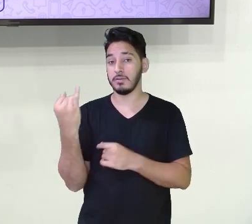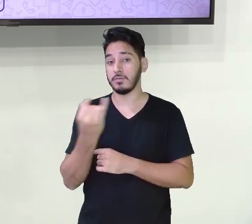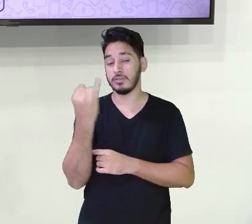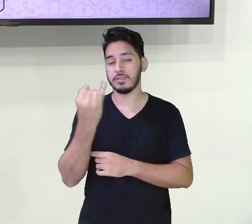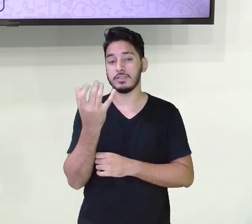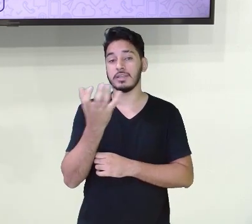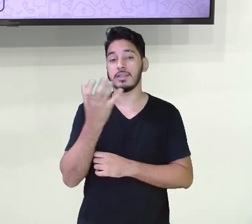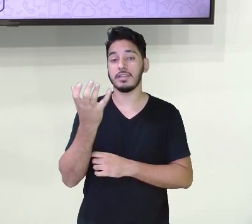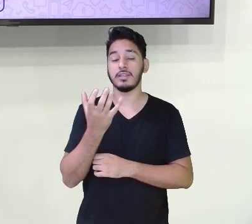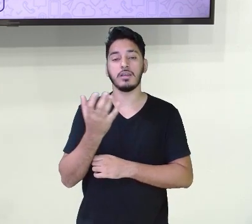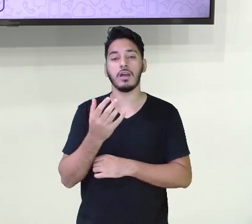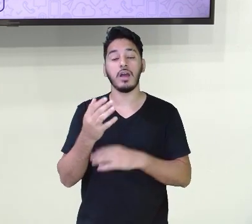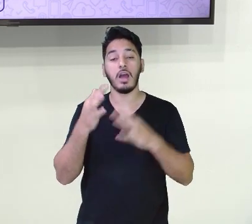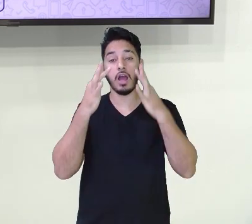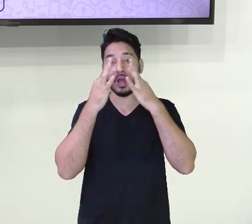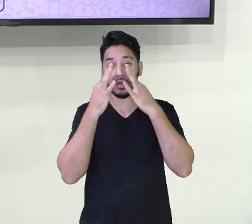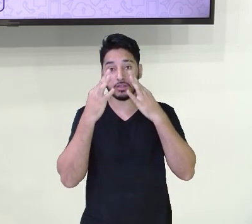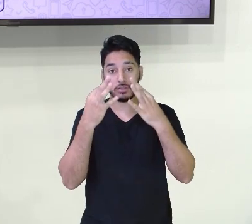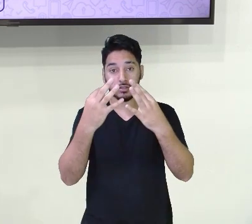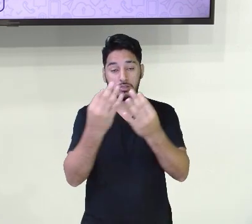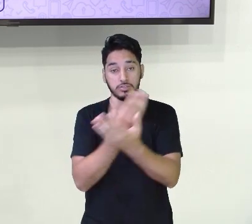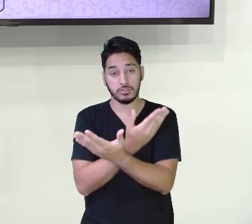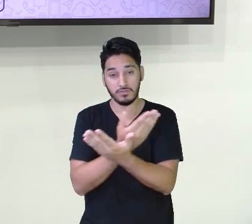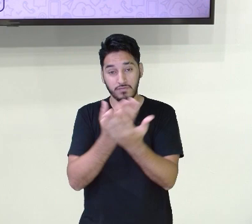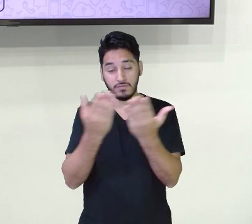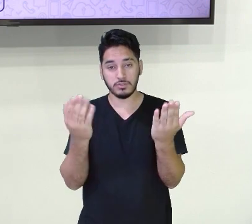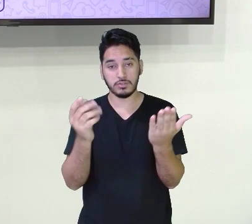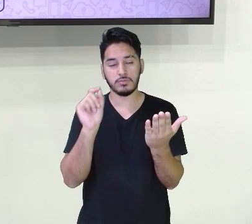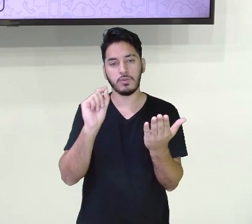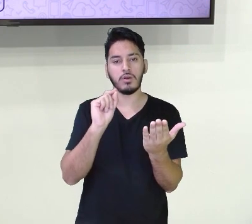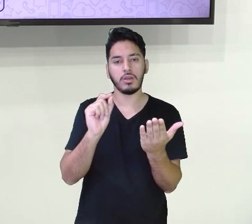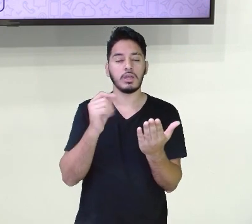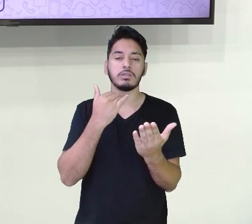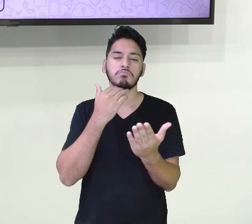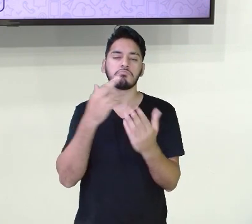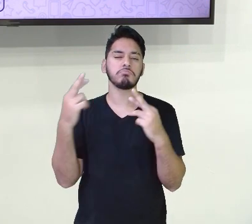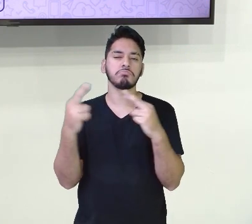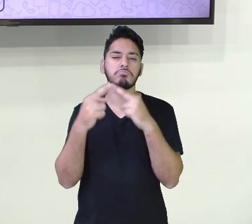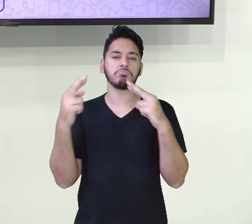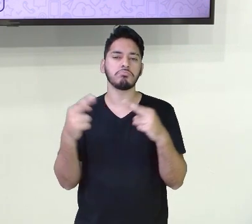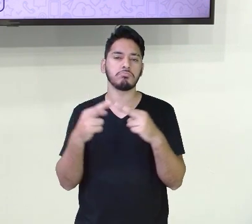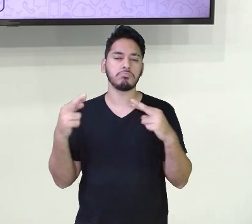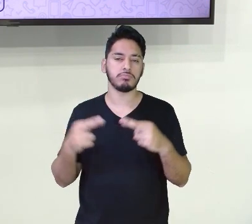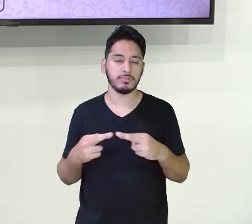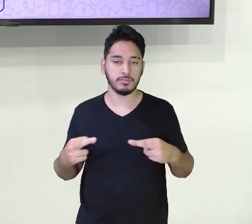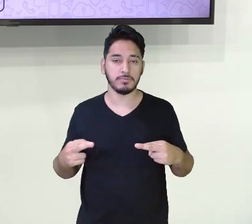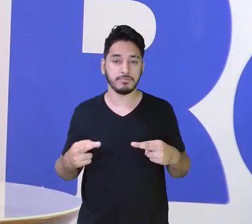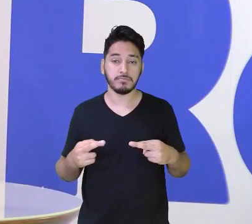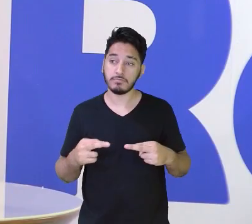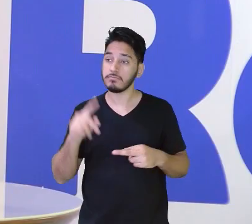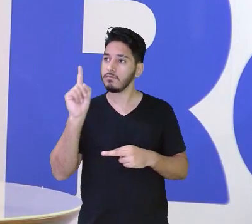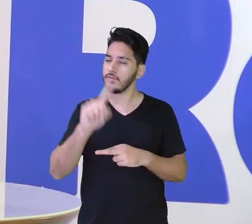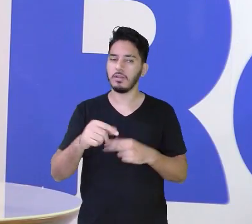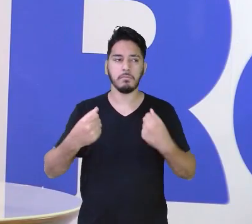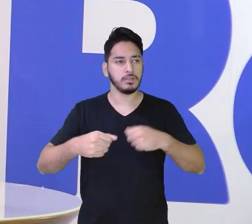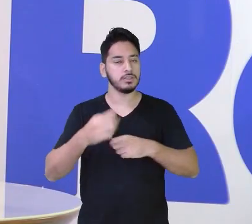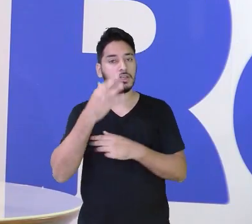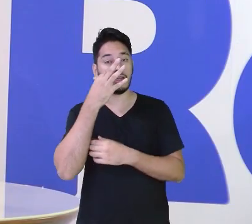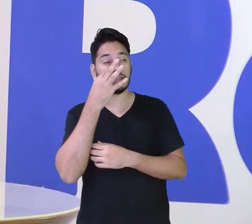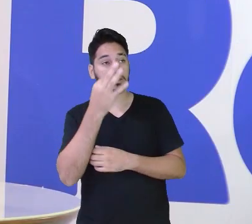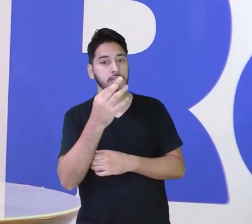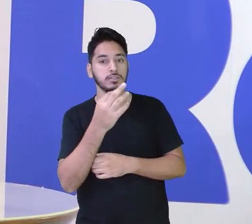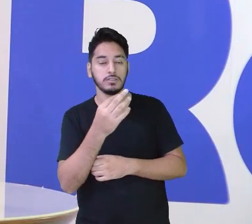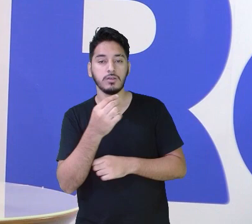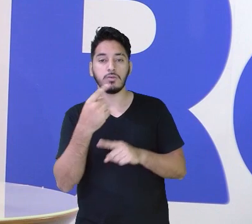quis, na verdade, chamar a atenção para o tema sem rimar. Exatamente. O que a gente precisa prestar atenção no